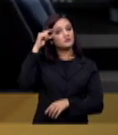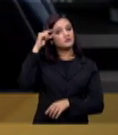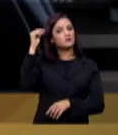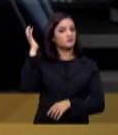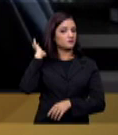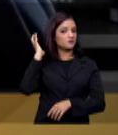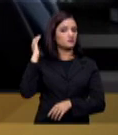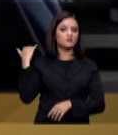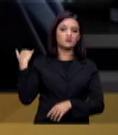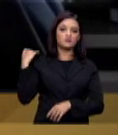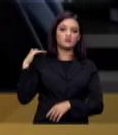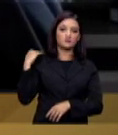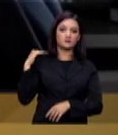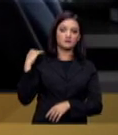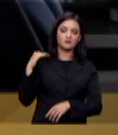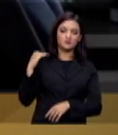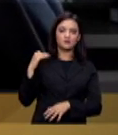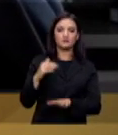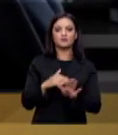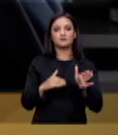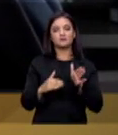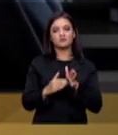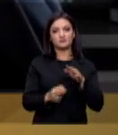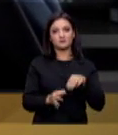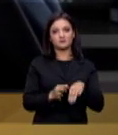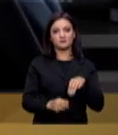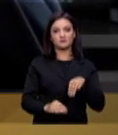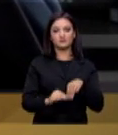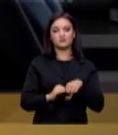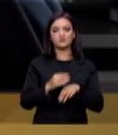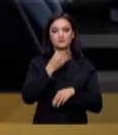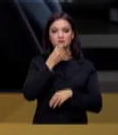Weber. Prezados colegas.